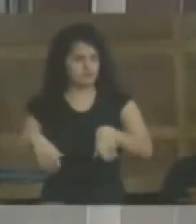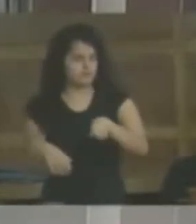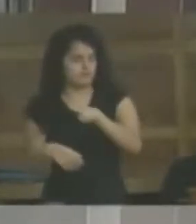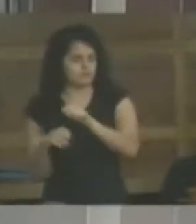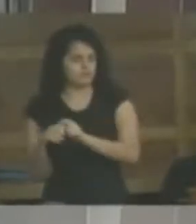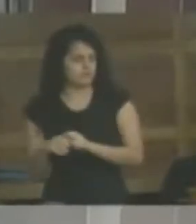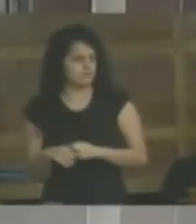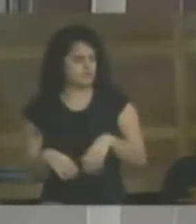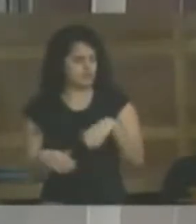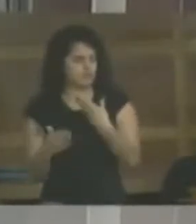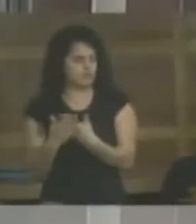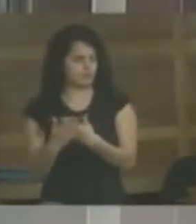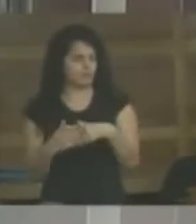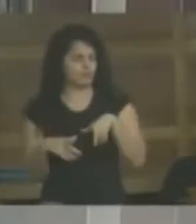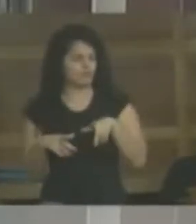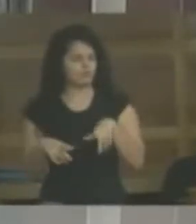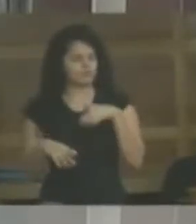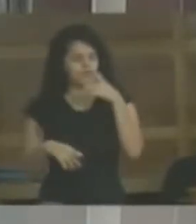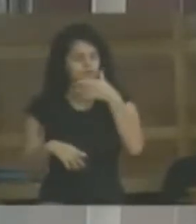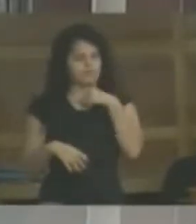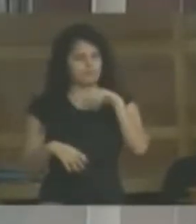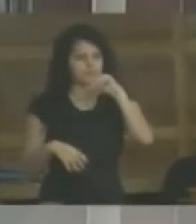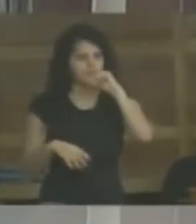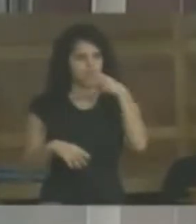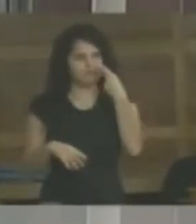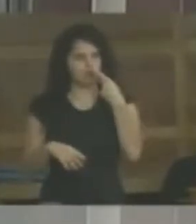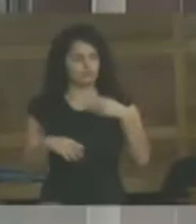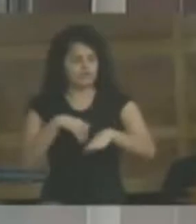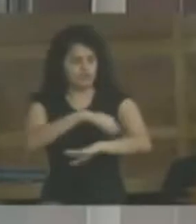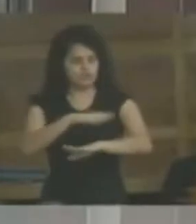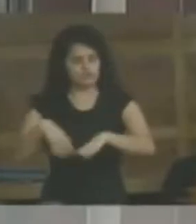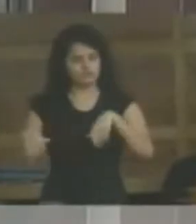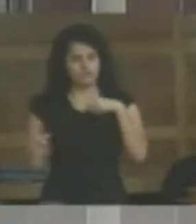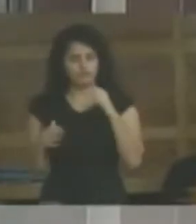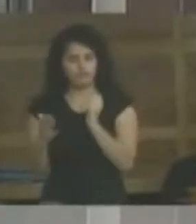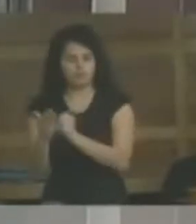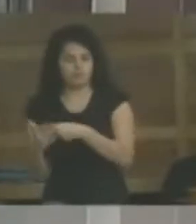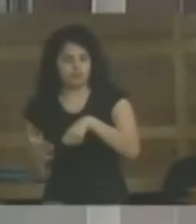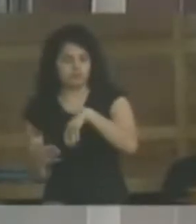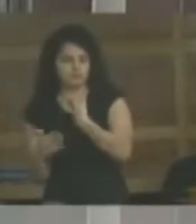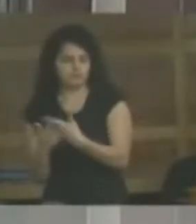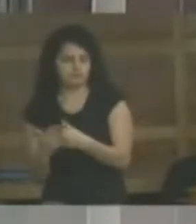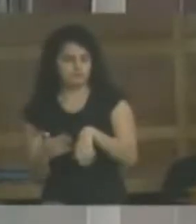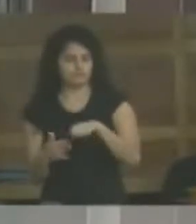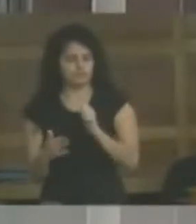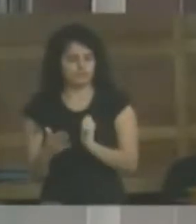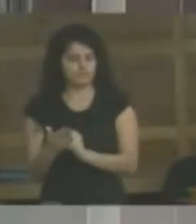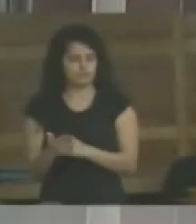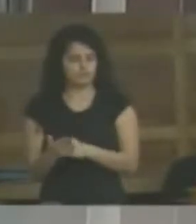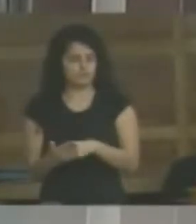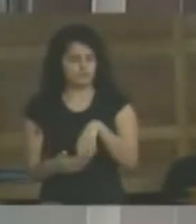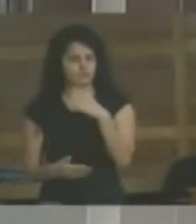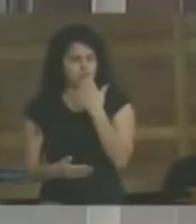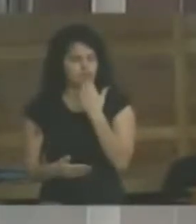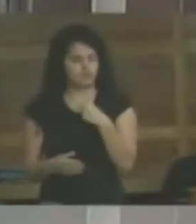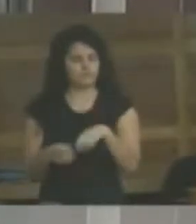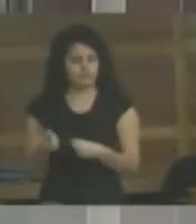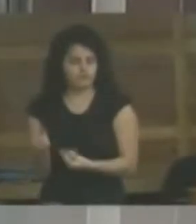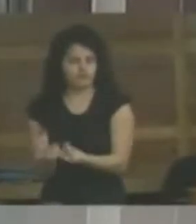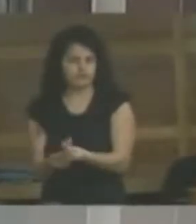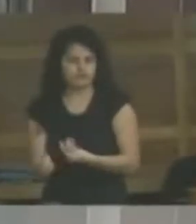estavam, aonde a mãe que aqui falou que a tinta comprada foi pelo colégio, pela merenda vendida lá, pelo lanche vendido